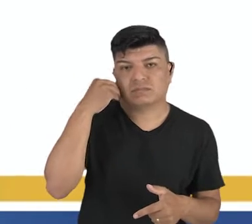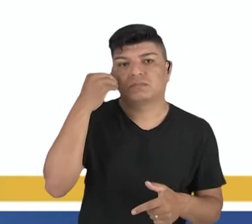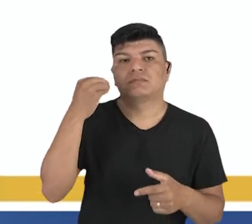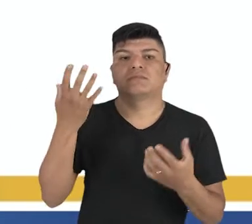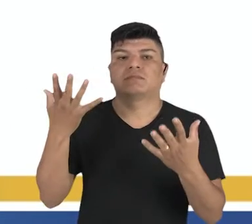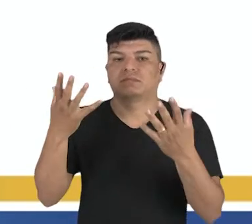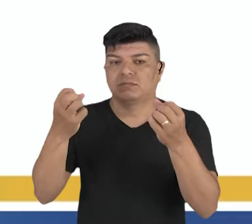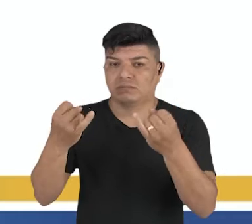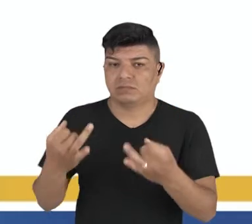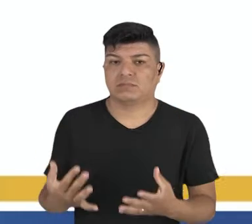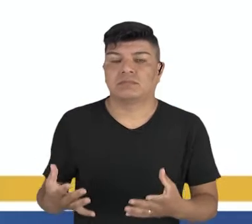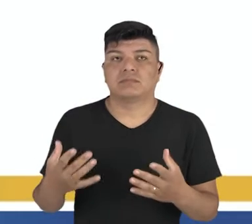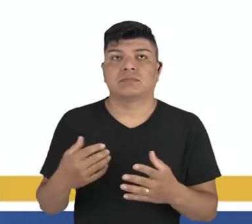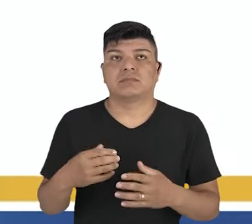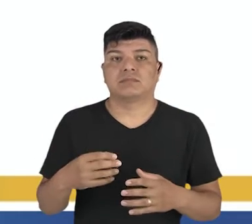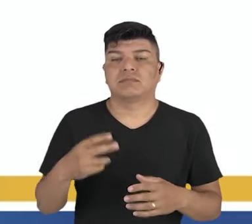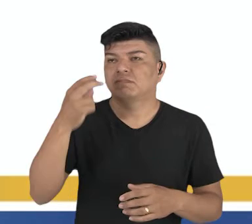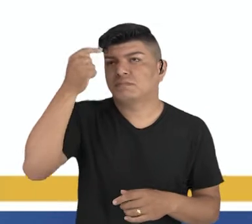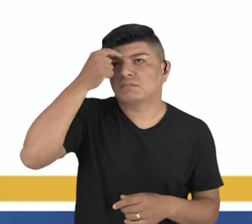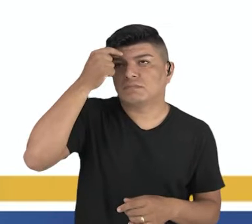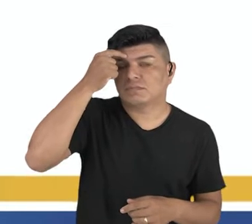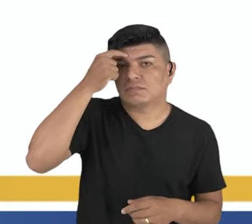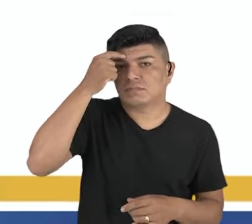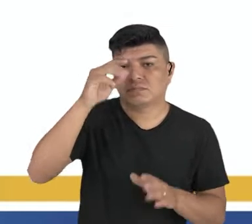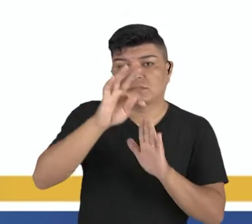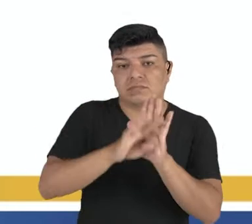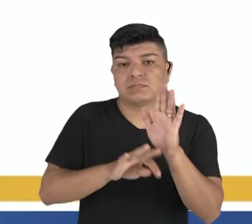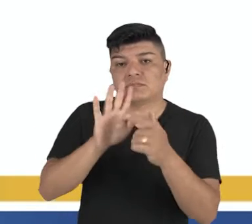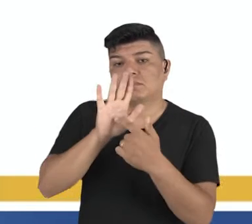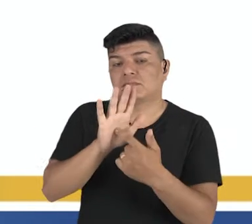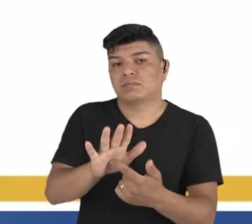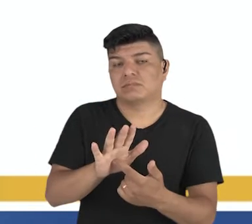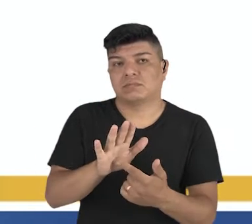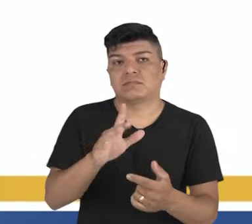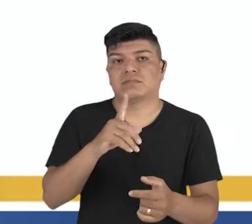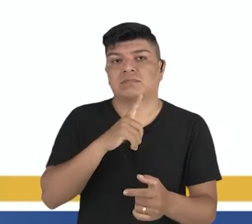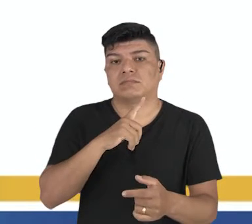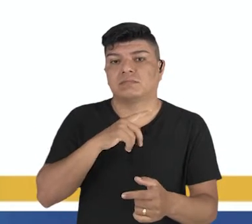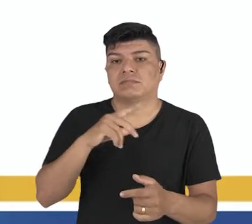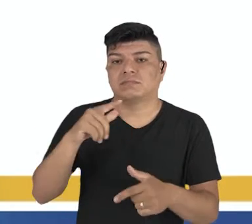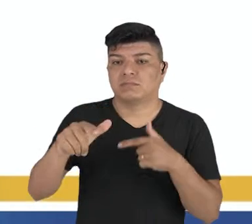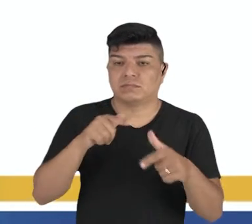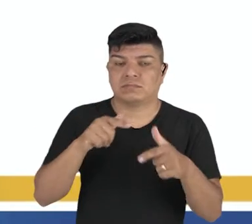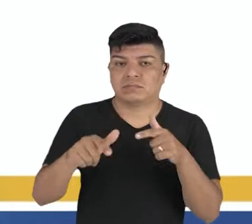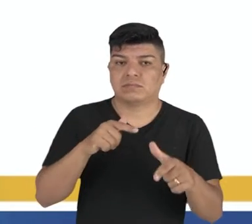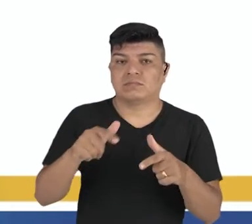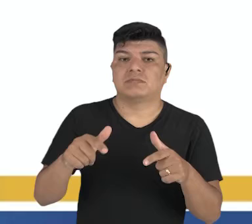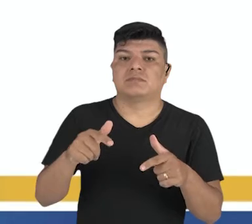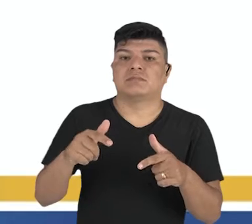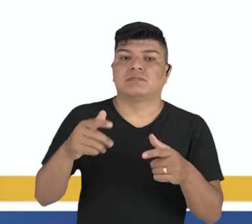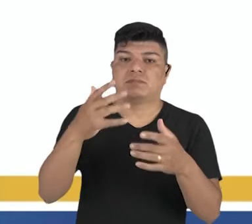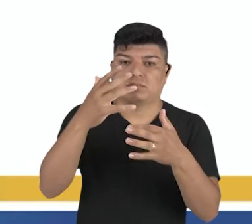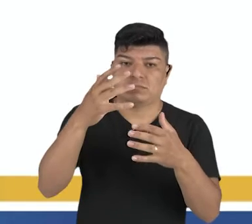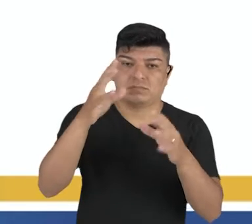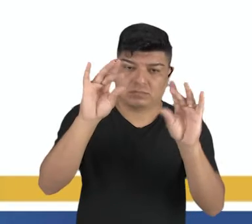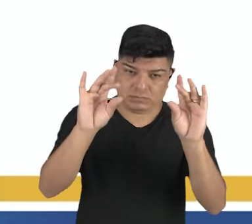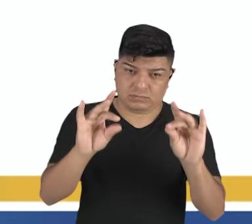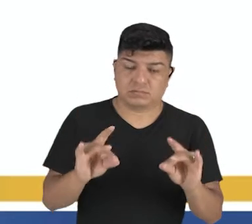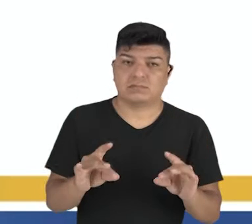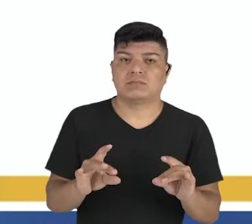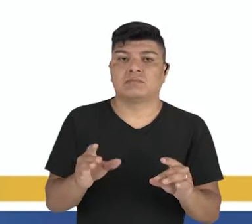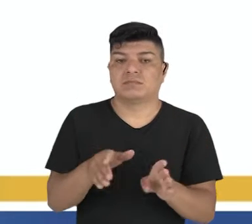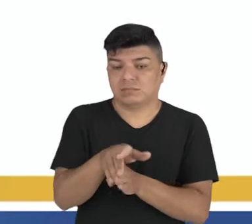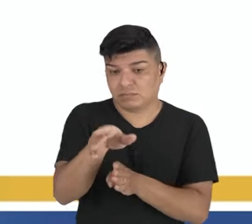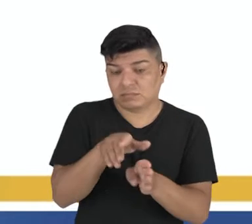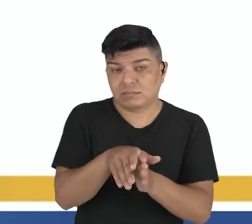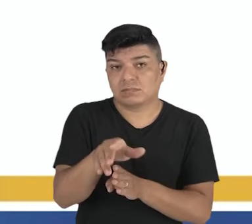sobre isso. E nós vamos pensar no texto expositivo, que são textos que vão trabalhar com dados, porque ele busca informar, ele busca